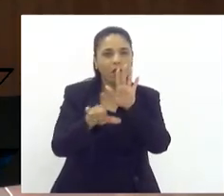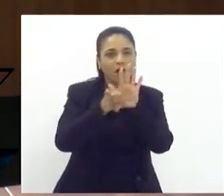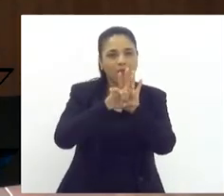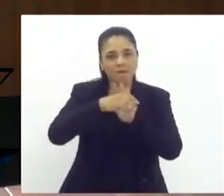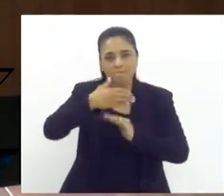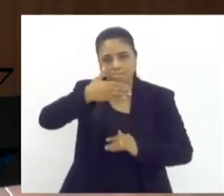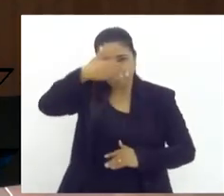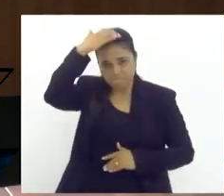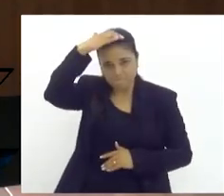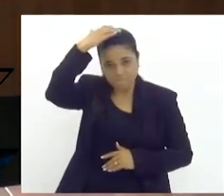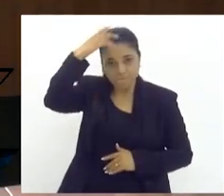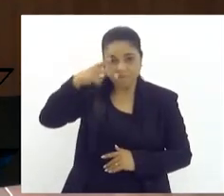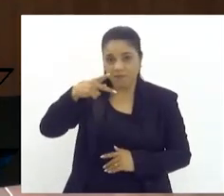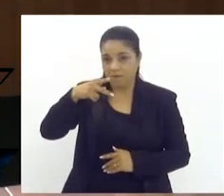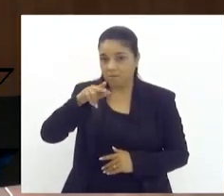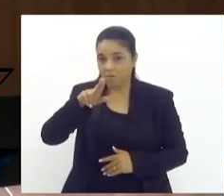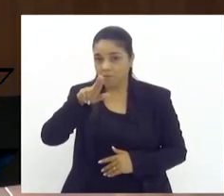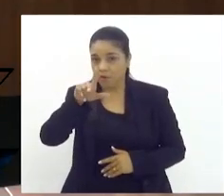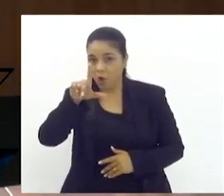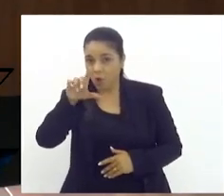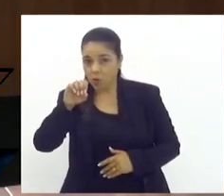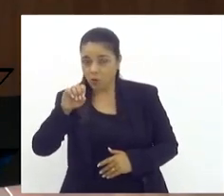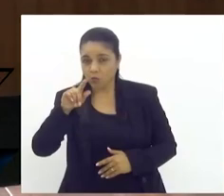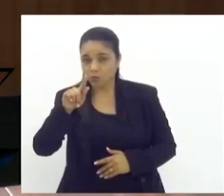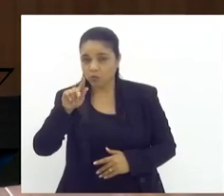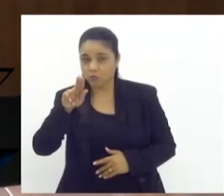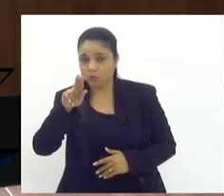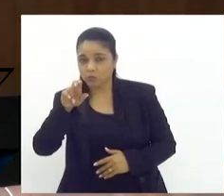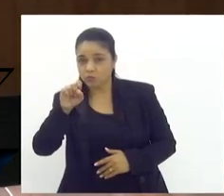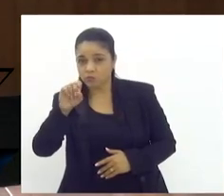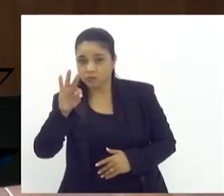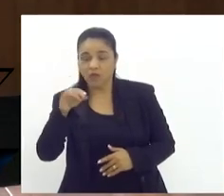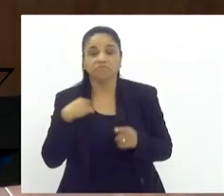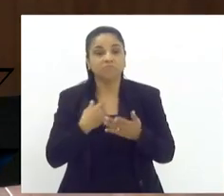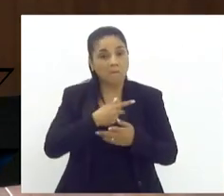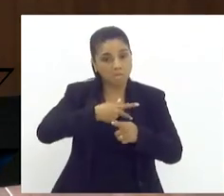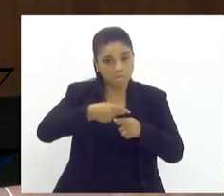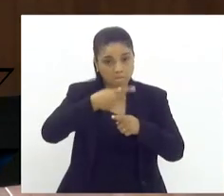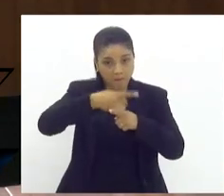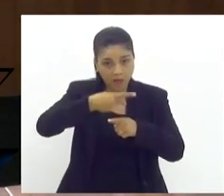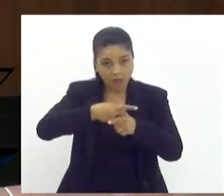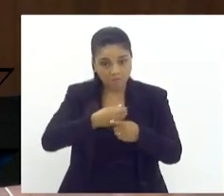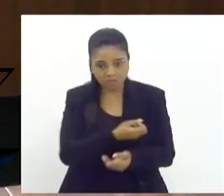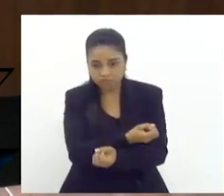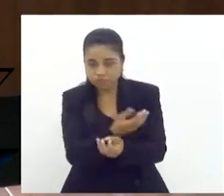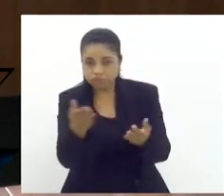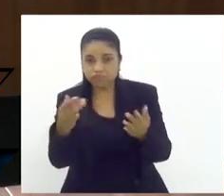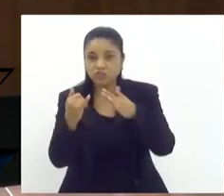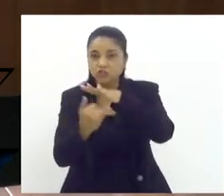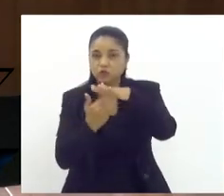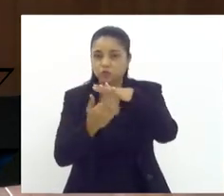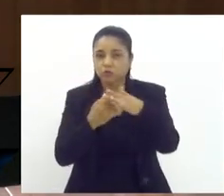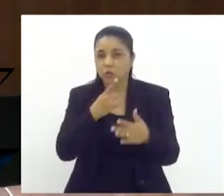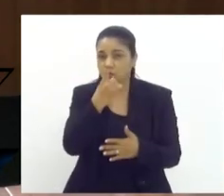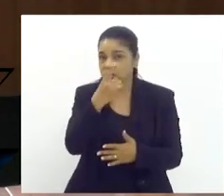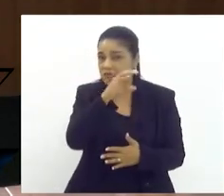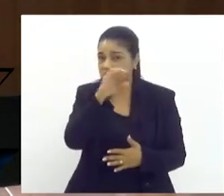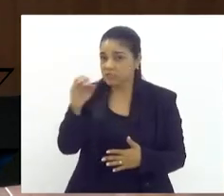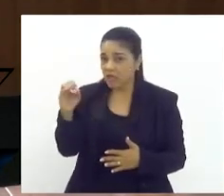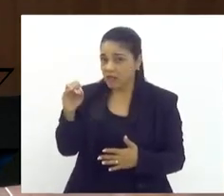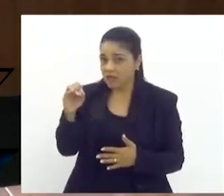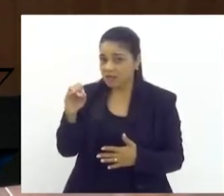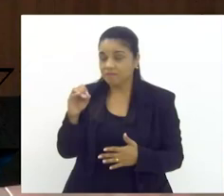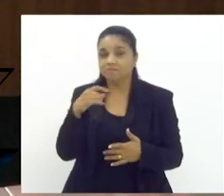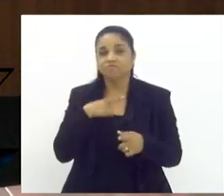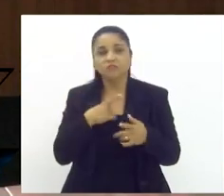Gustavo vamos hoje entregar o premelonê do Estudante para mais de 100 instituições e vamos celebrar o fato de todas as prefeituras